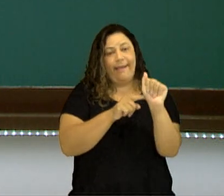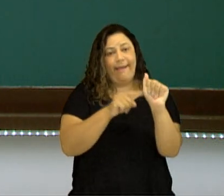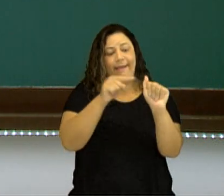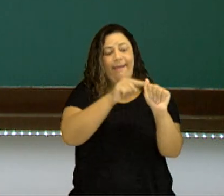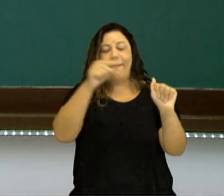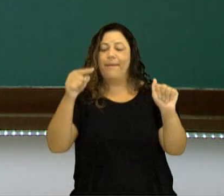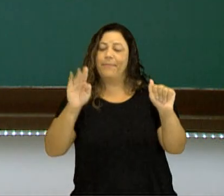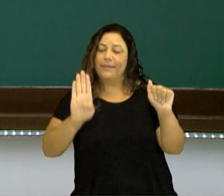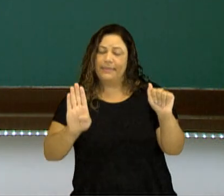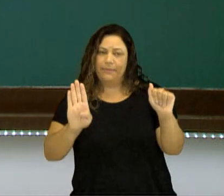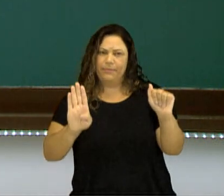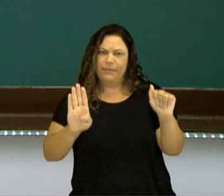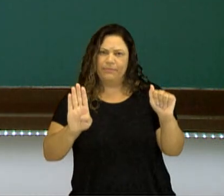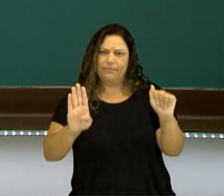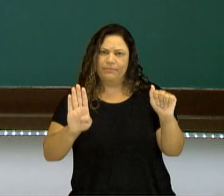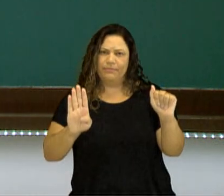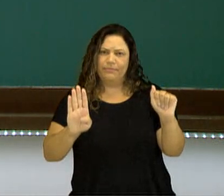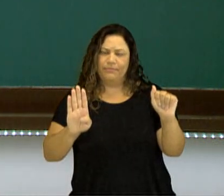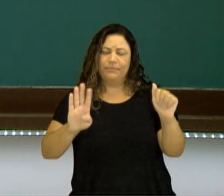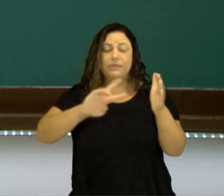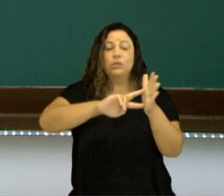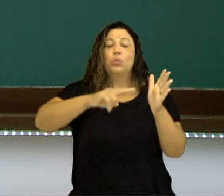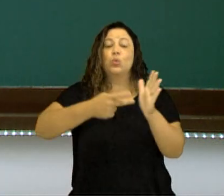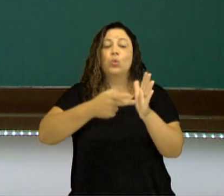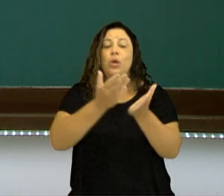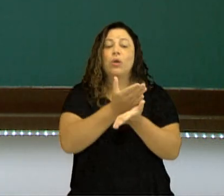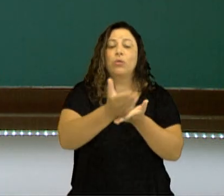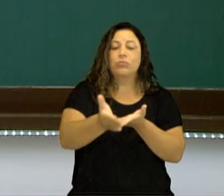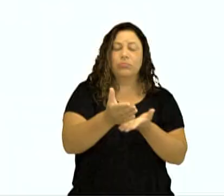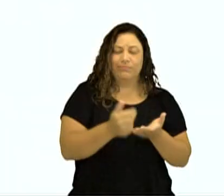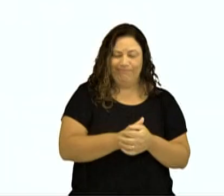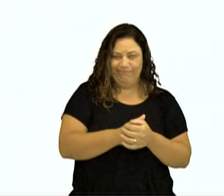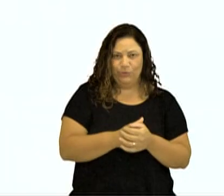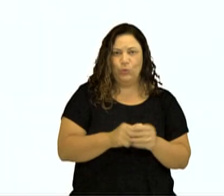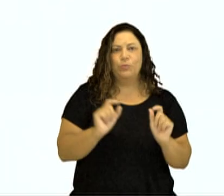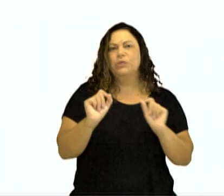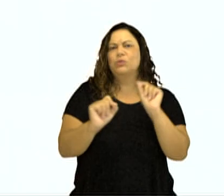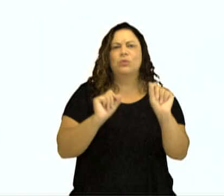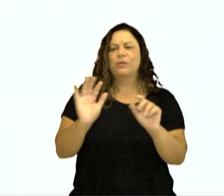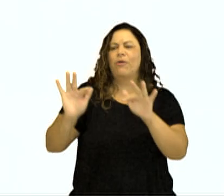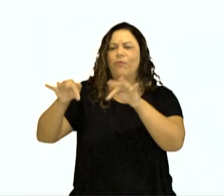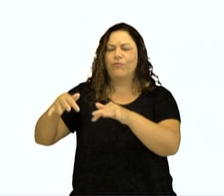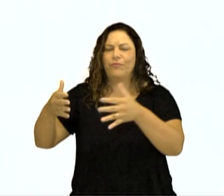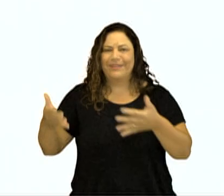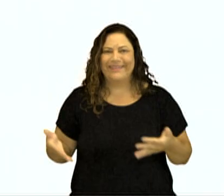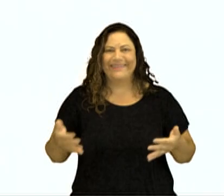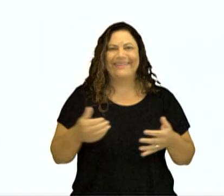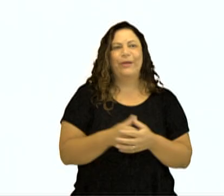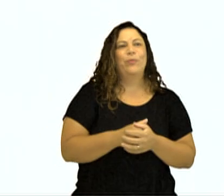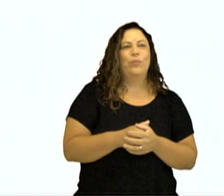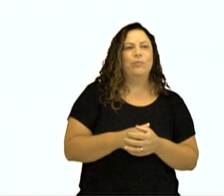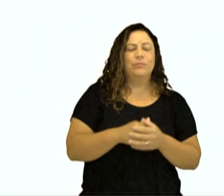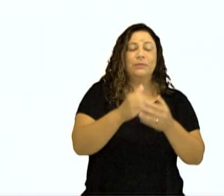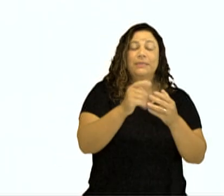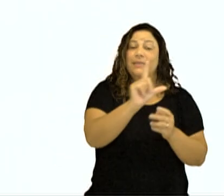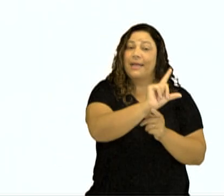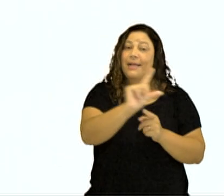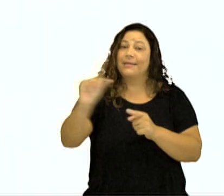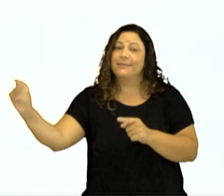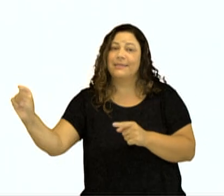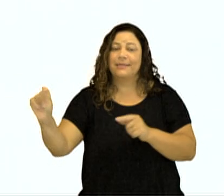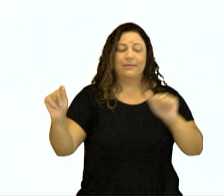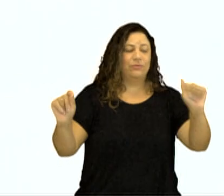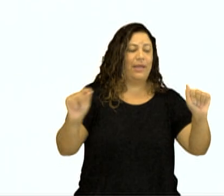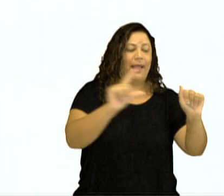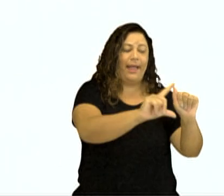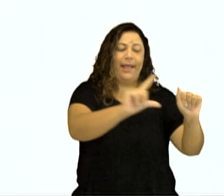o sentido, qual é o conjunto de partida, qual é o conjunto de chegada, está saindo do A e indo para o B. Tá?